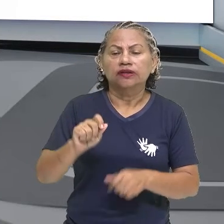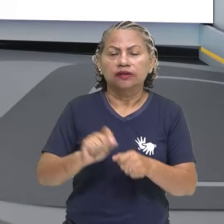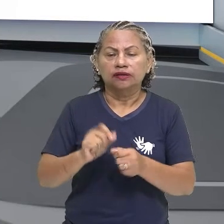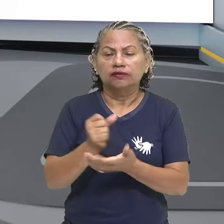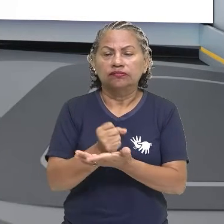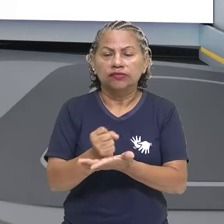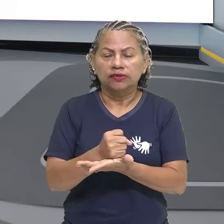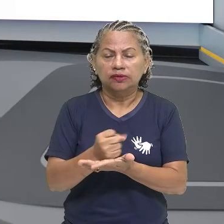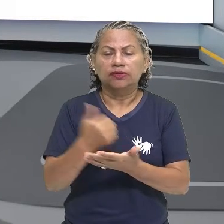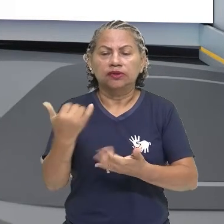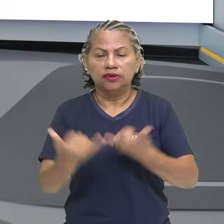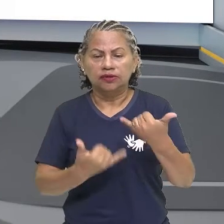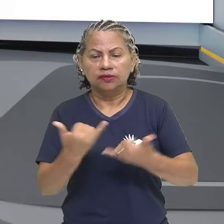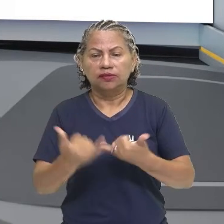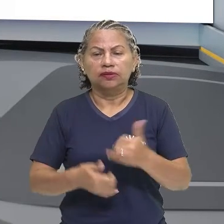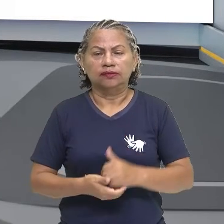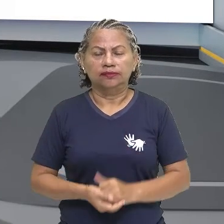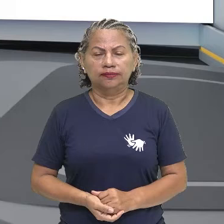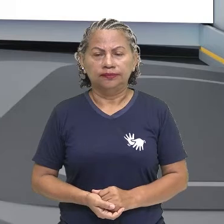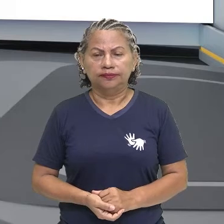esse protagonismo.